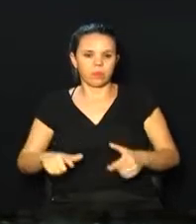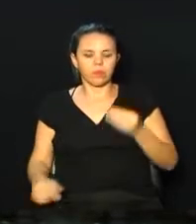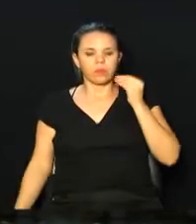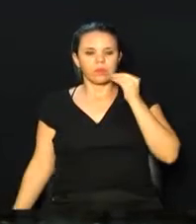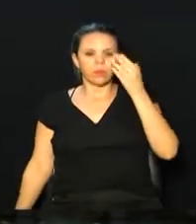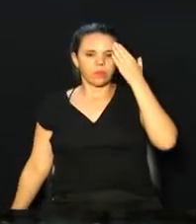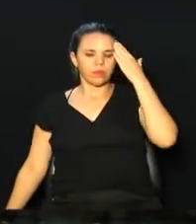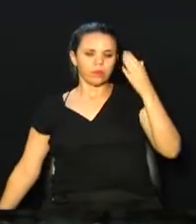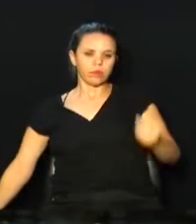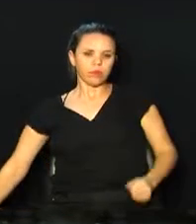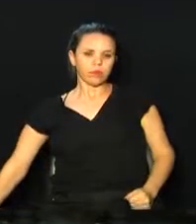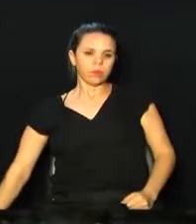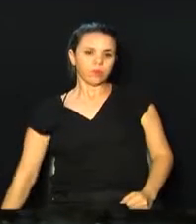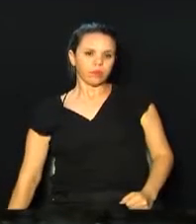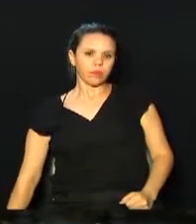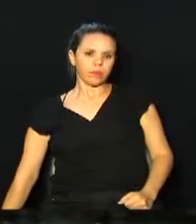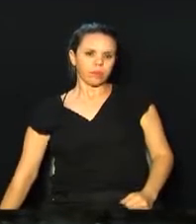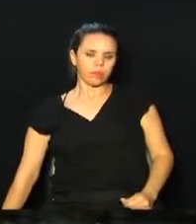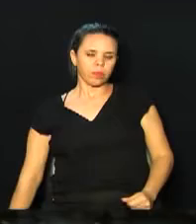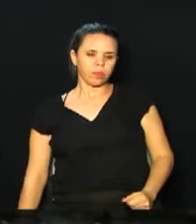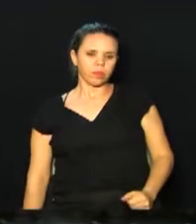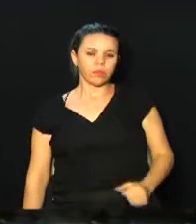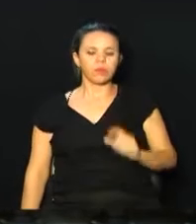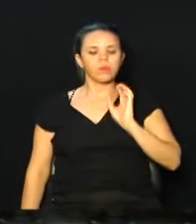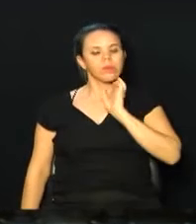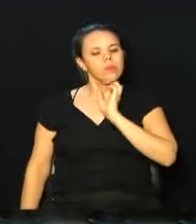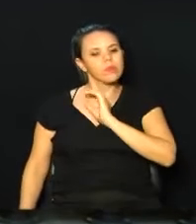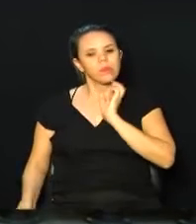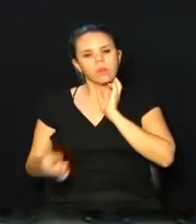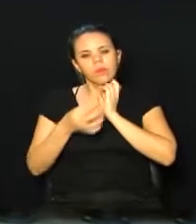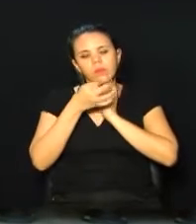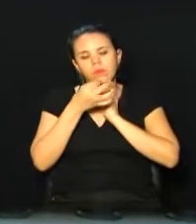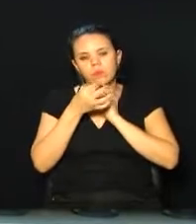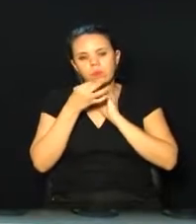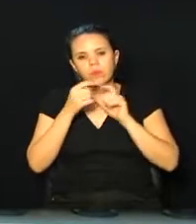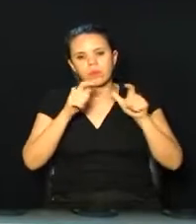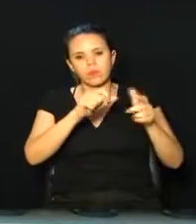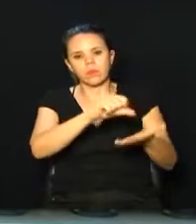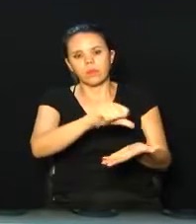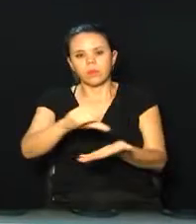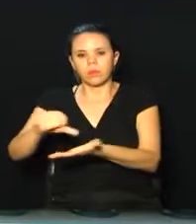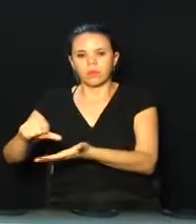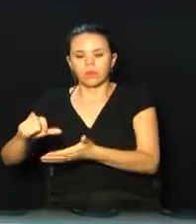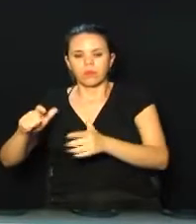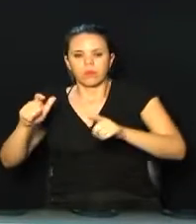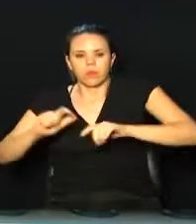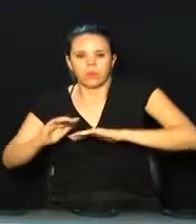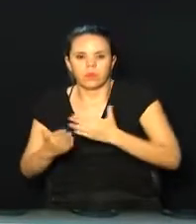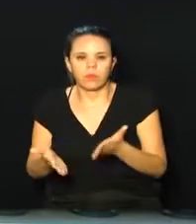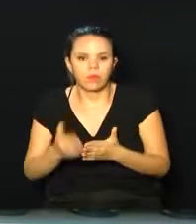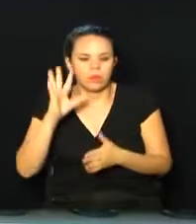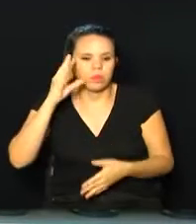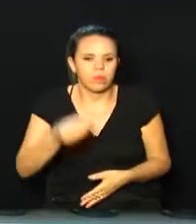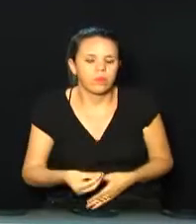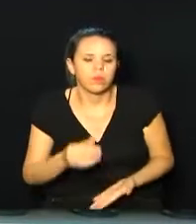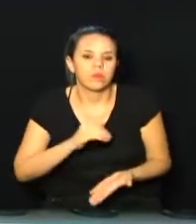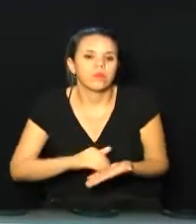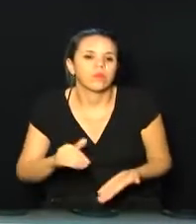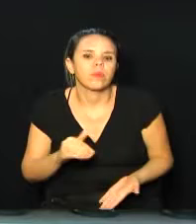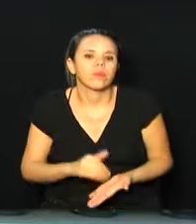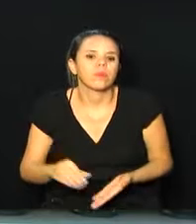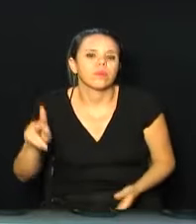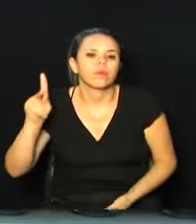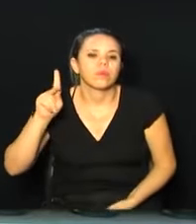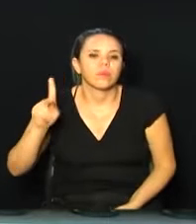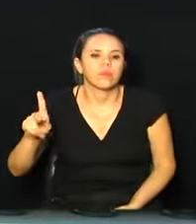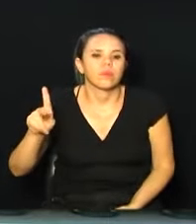obrigado. Mirna, então, a gente vê o seguinte, principalmente nas questões periféricas, agora que nós entendemos um pouco aí, o secretário Paulela,